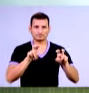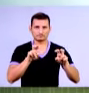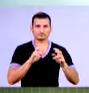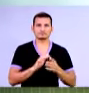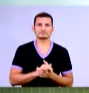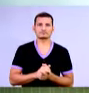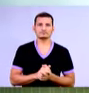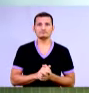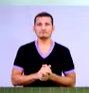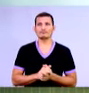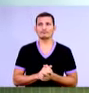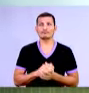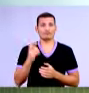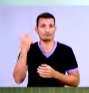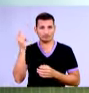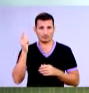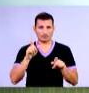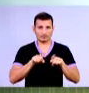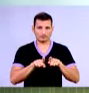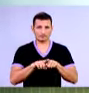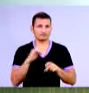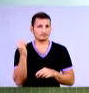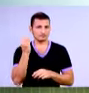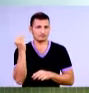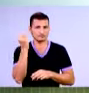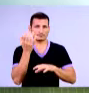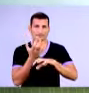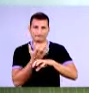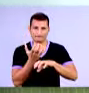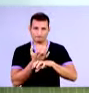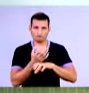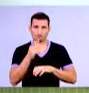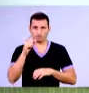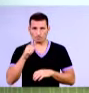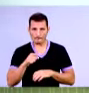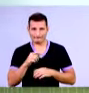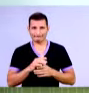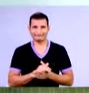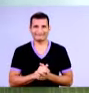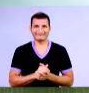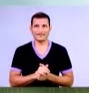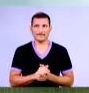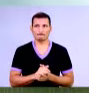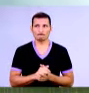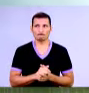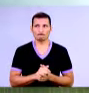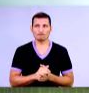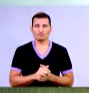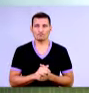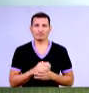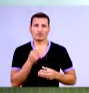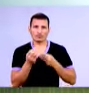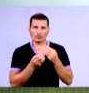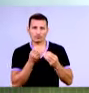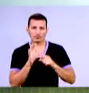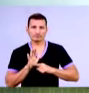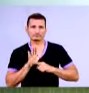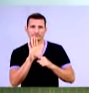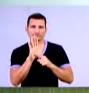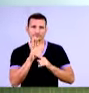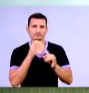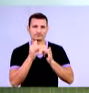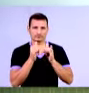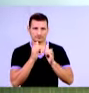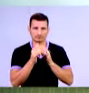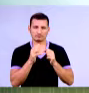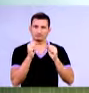E uma outra questão muito importante dessa disciplina é justamente o meio de apresentação da informação, né?